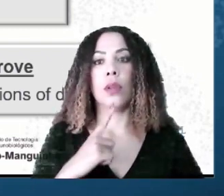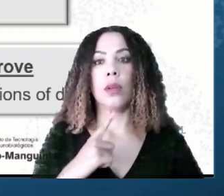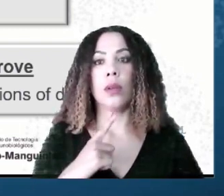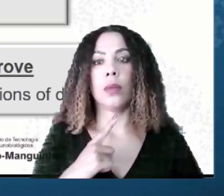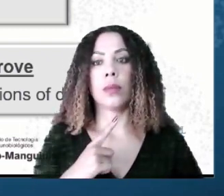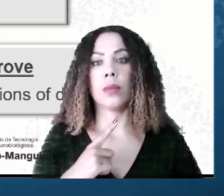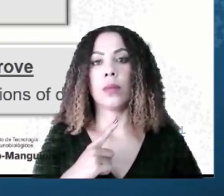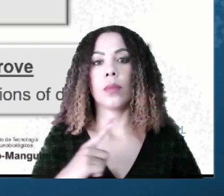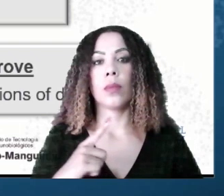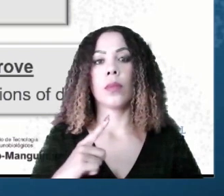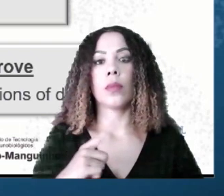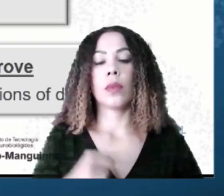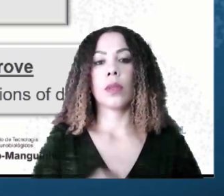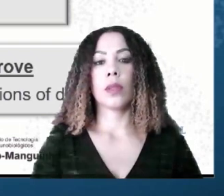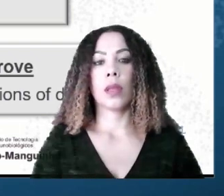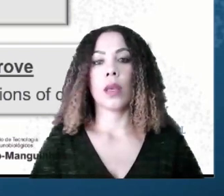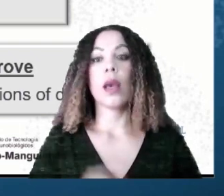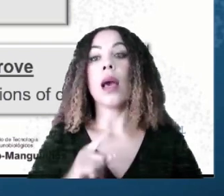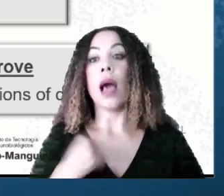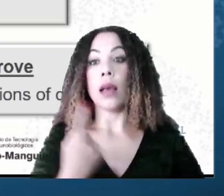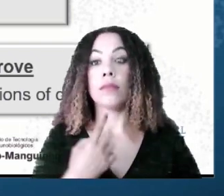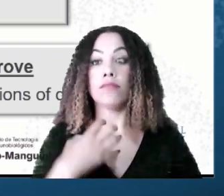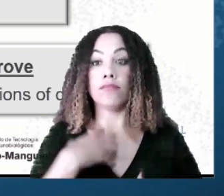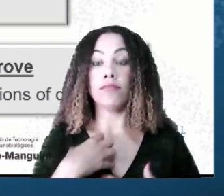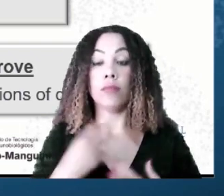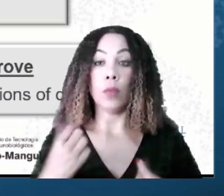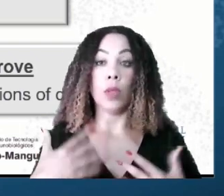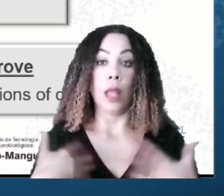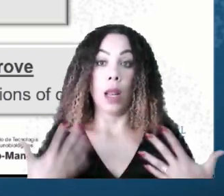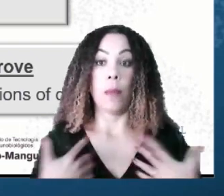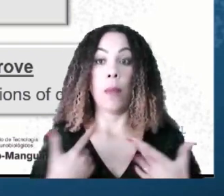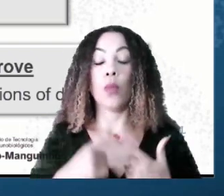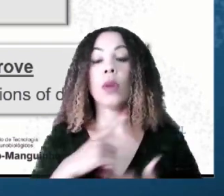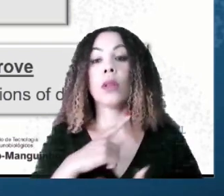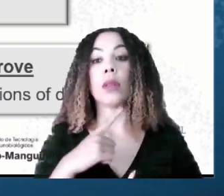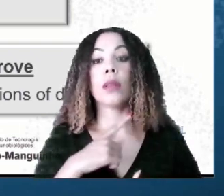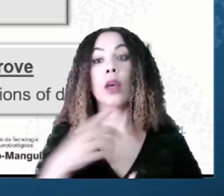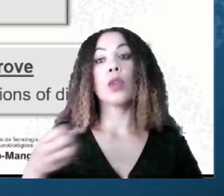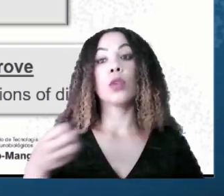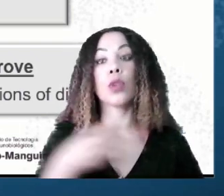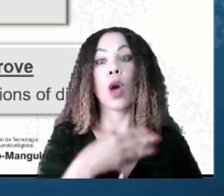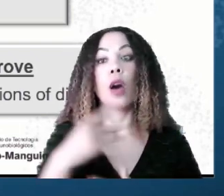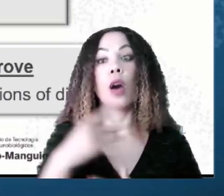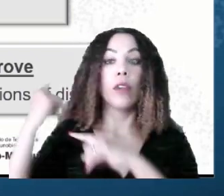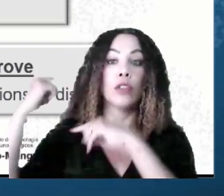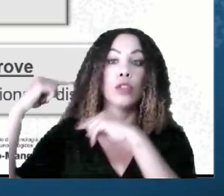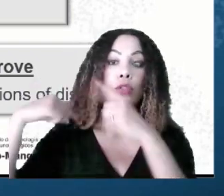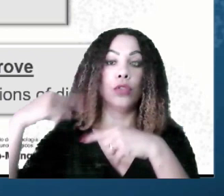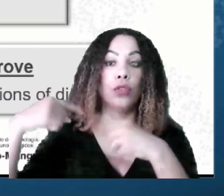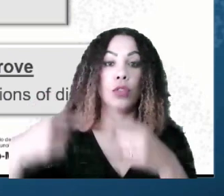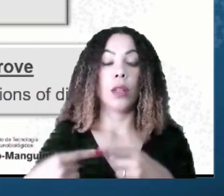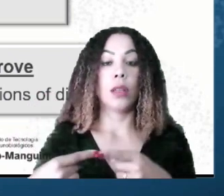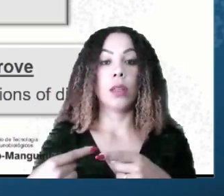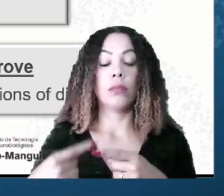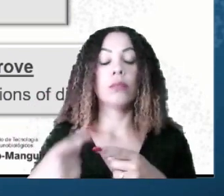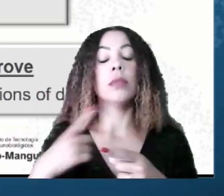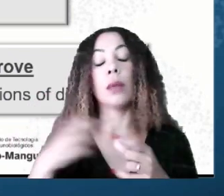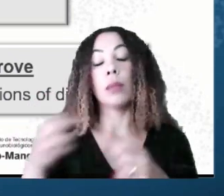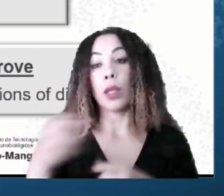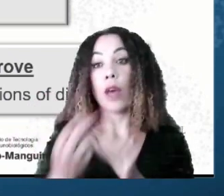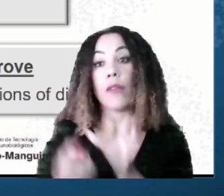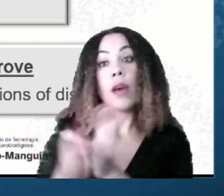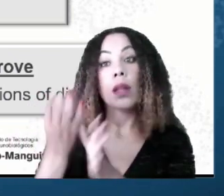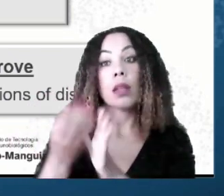prova e a gente está muito empolgado que a gente tem já uma nova geração de produtos que estão